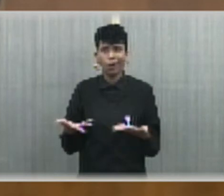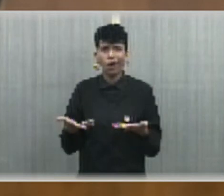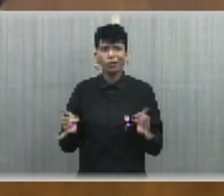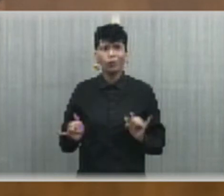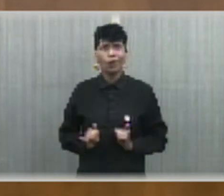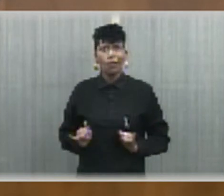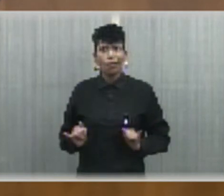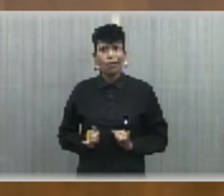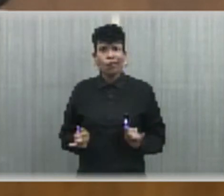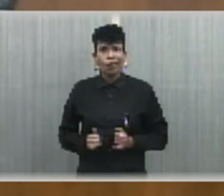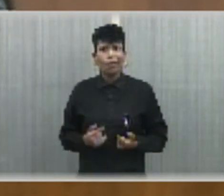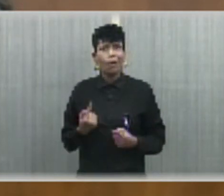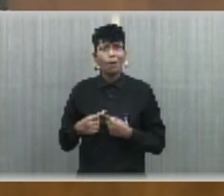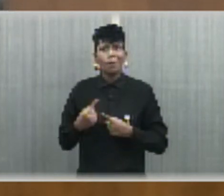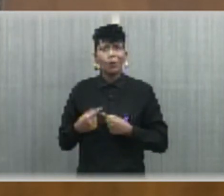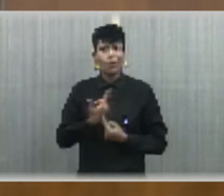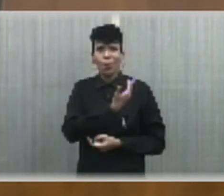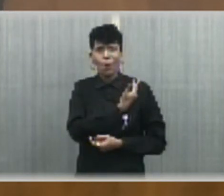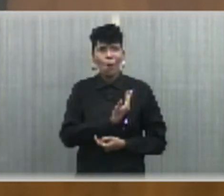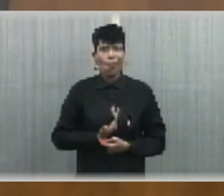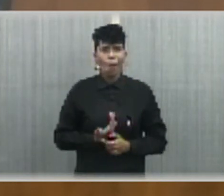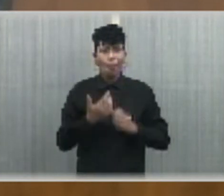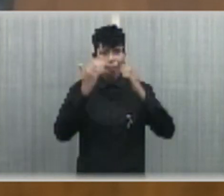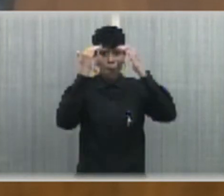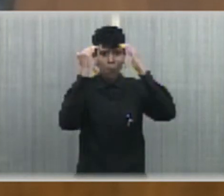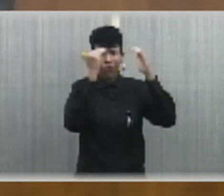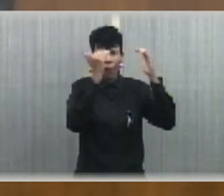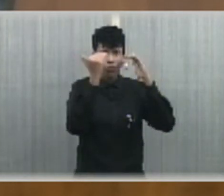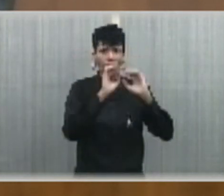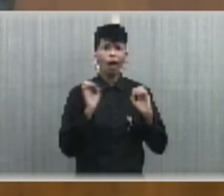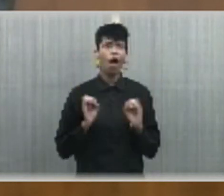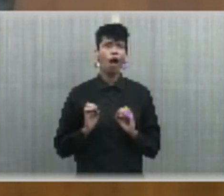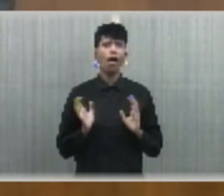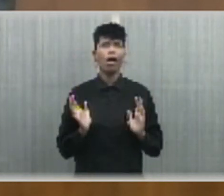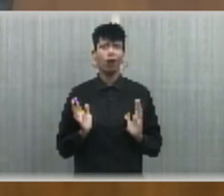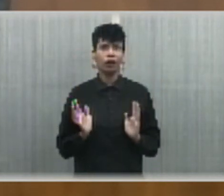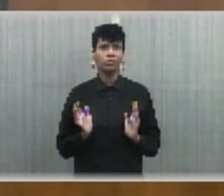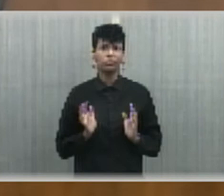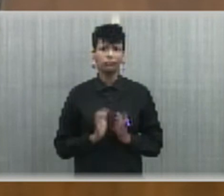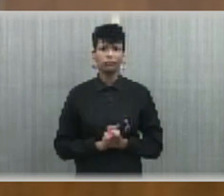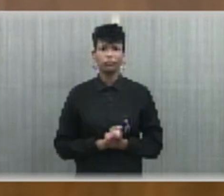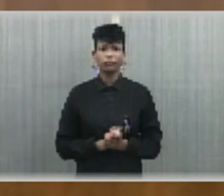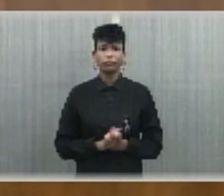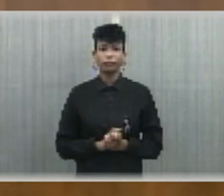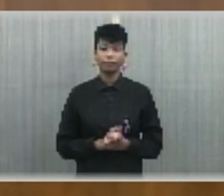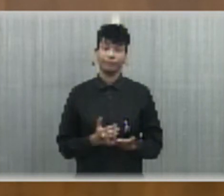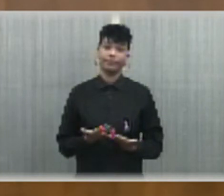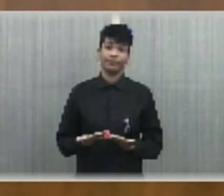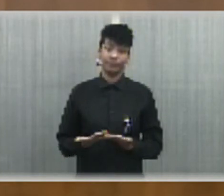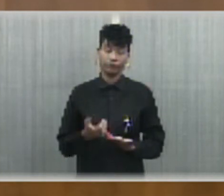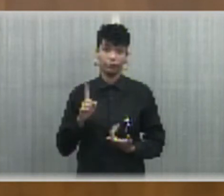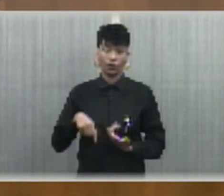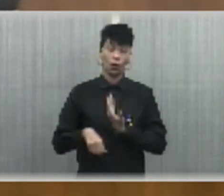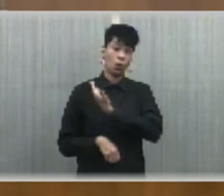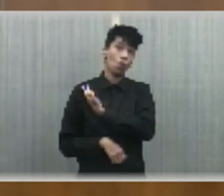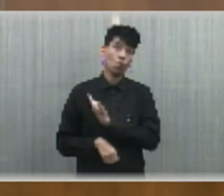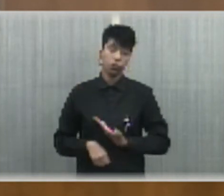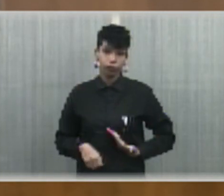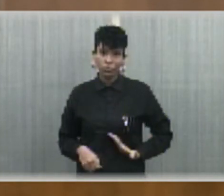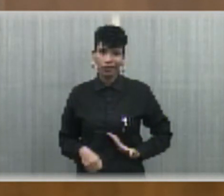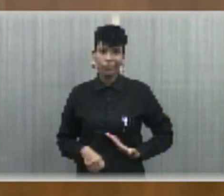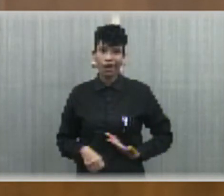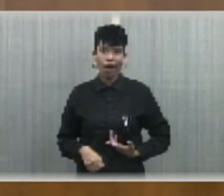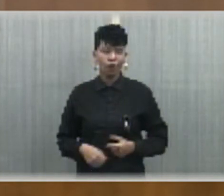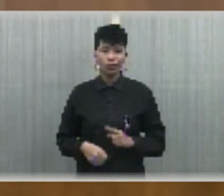penalizados pela incompetência do governo. Pela incompetência do governo. Então, é um governo que não